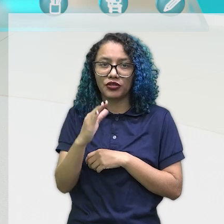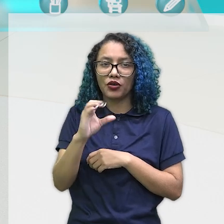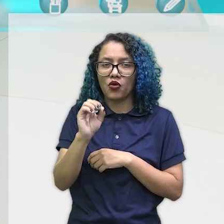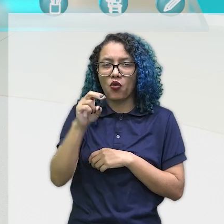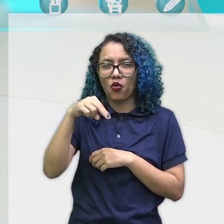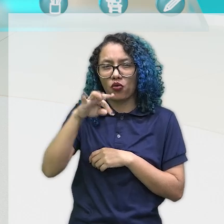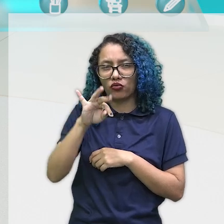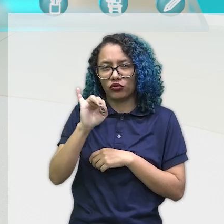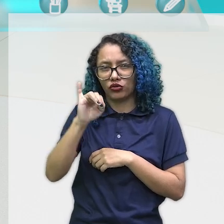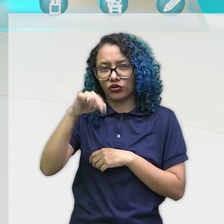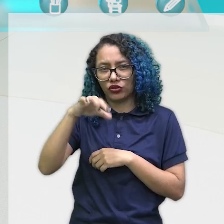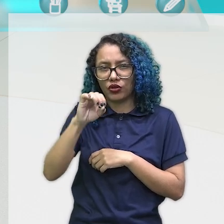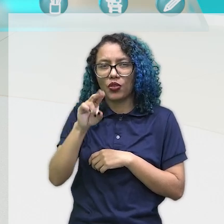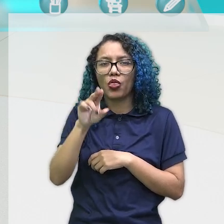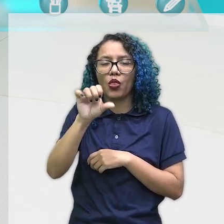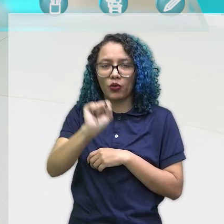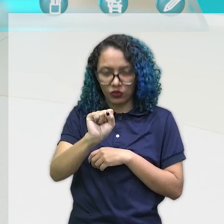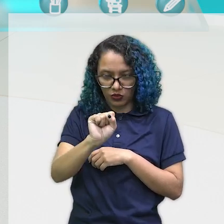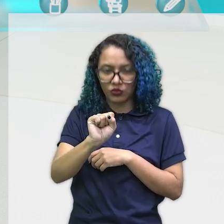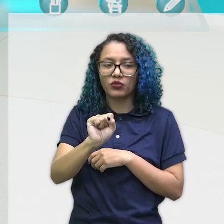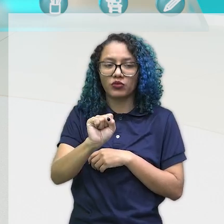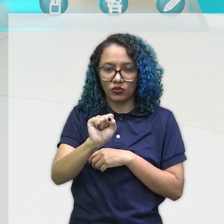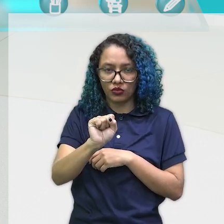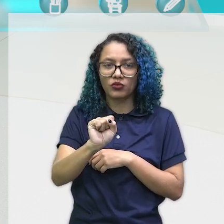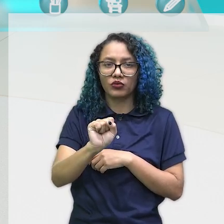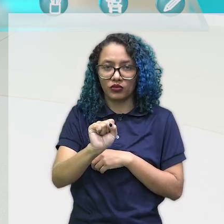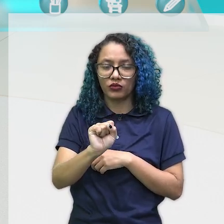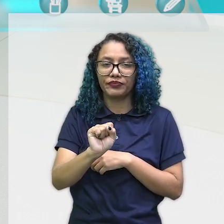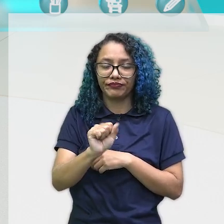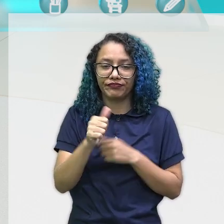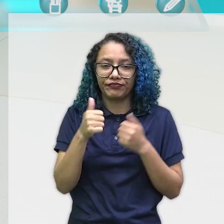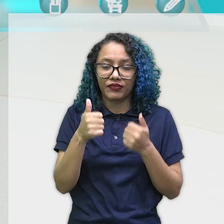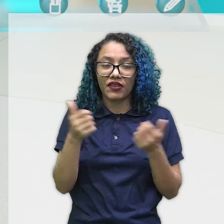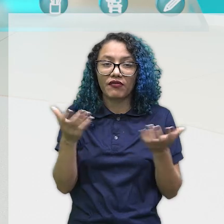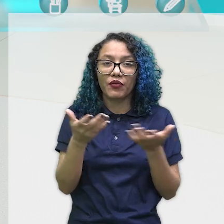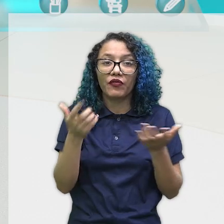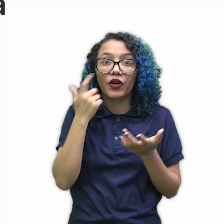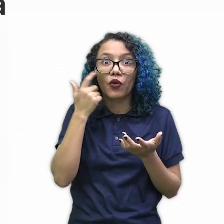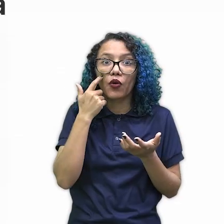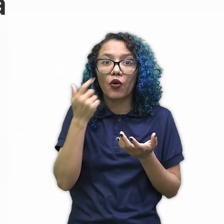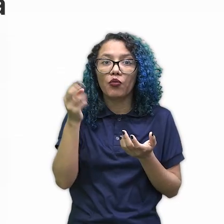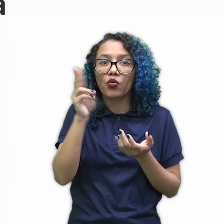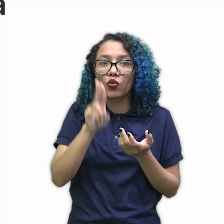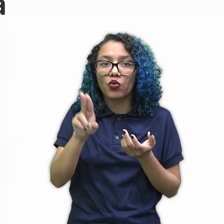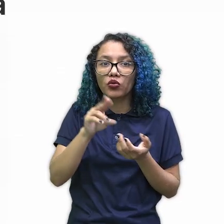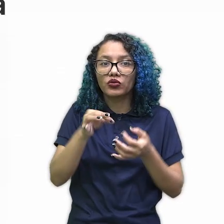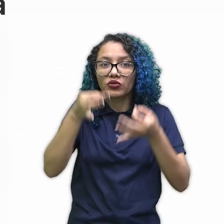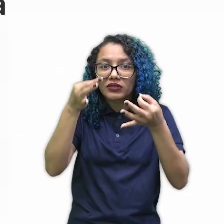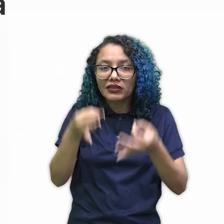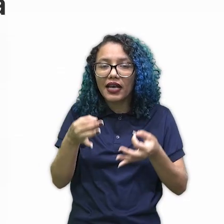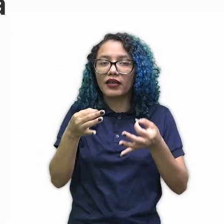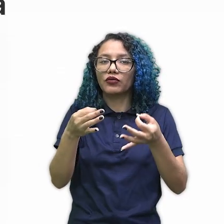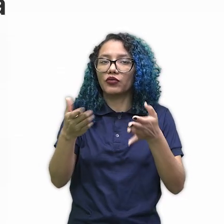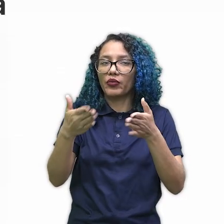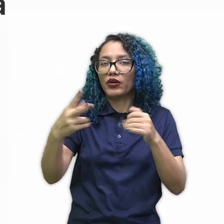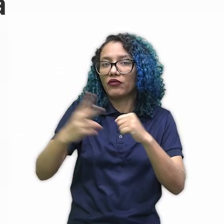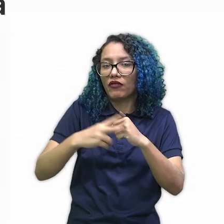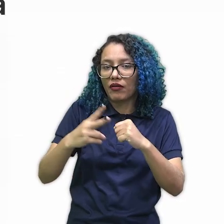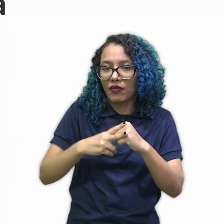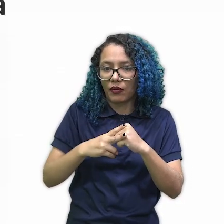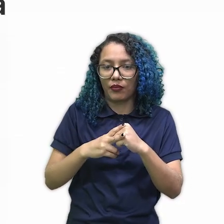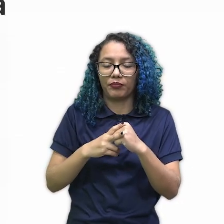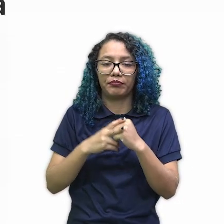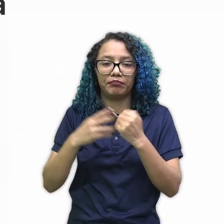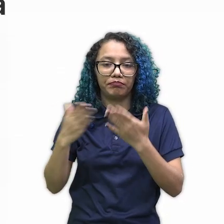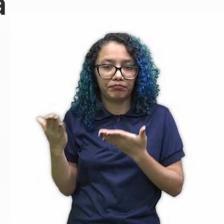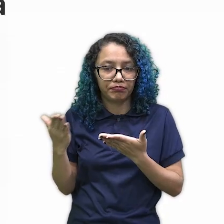continuous, agora que a Potira já foi, vamos ver como que eu uso esse tempo verbal. Então, eu uso para